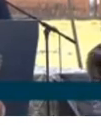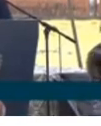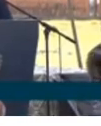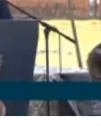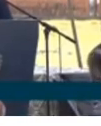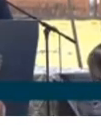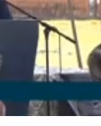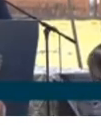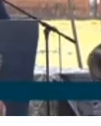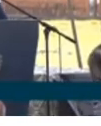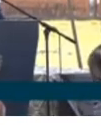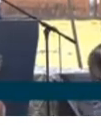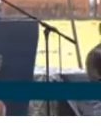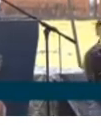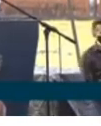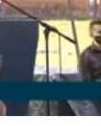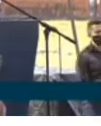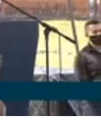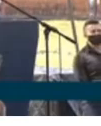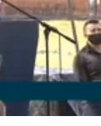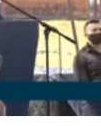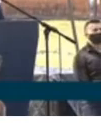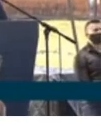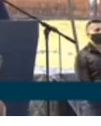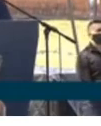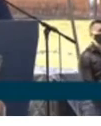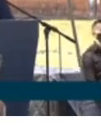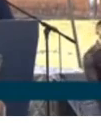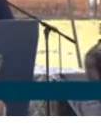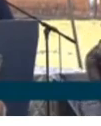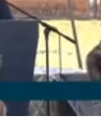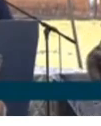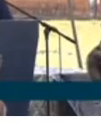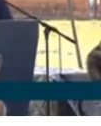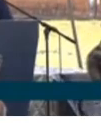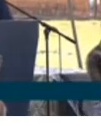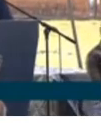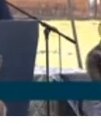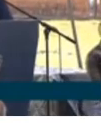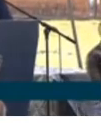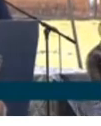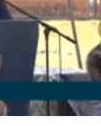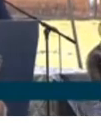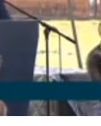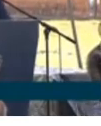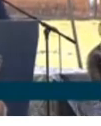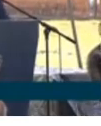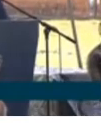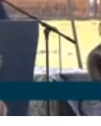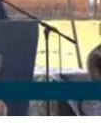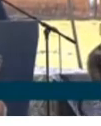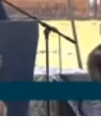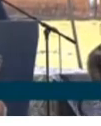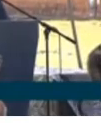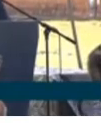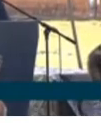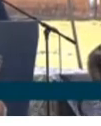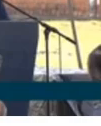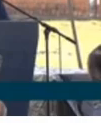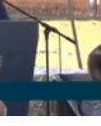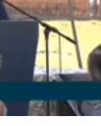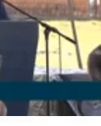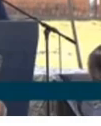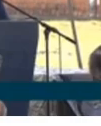sempre ela precedia, se enquadrava no destacamento precursor e fazia um trabalho de base muito